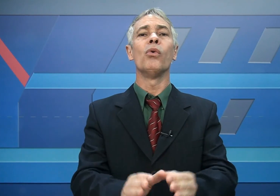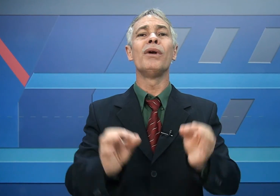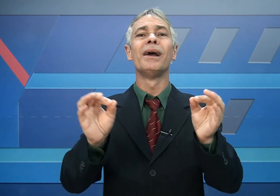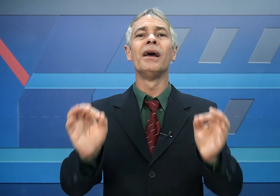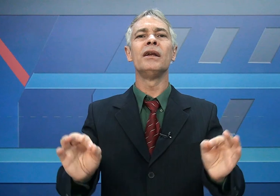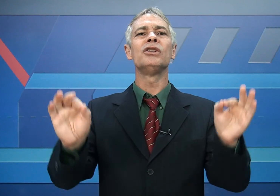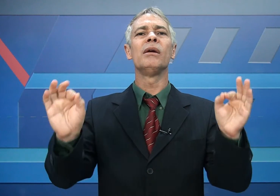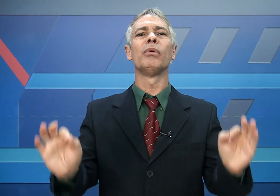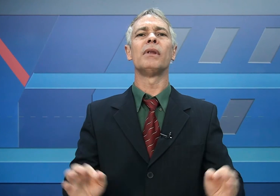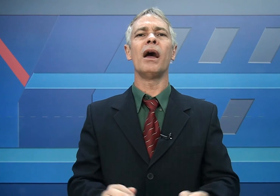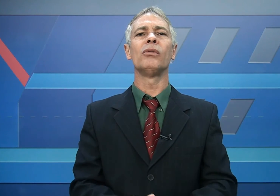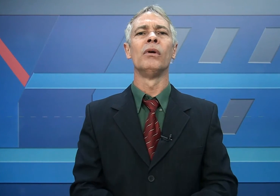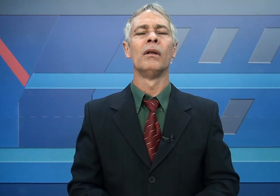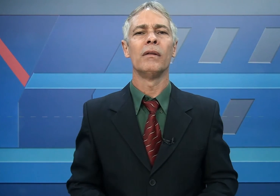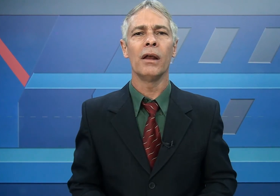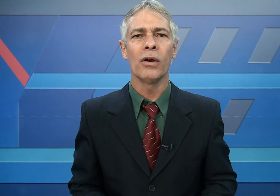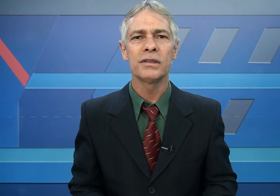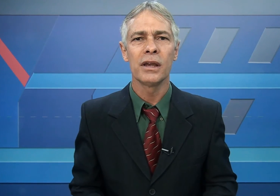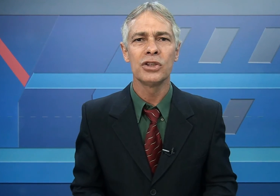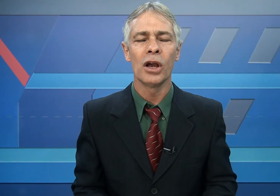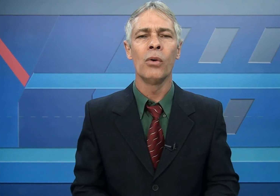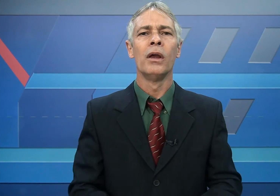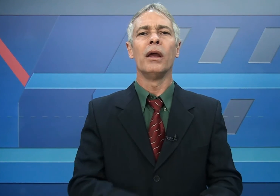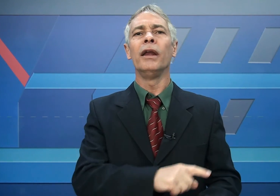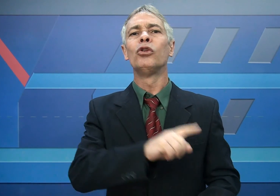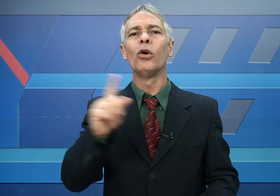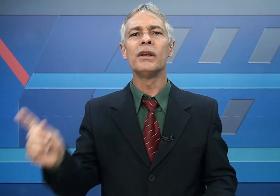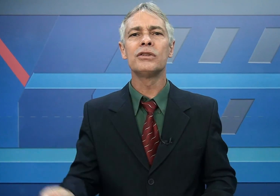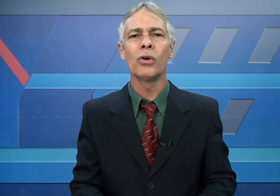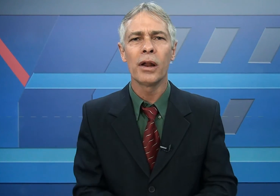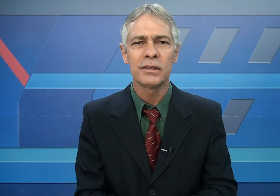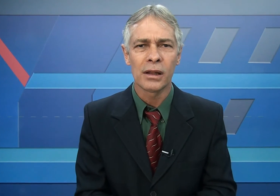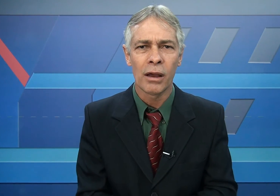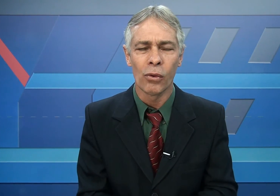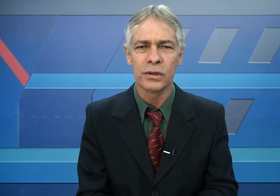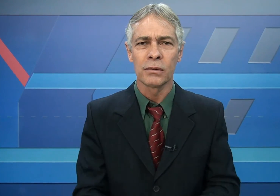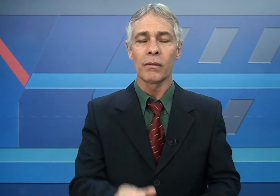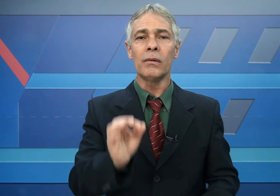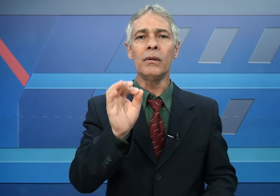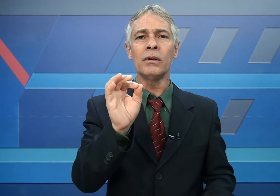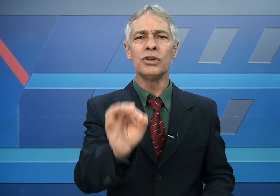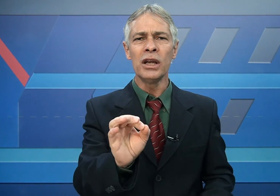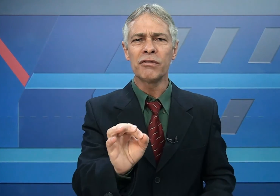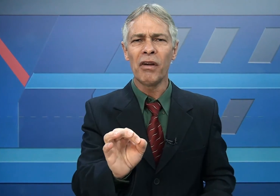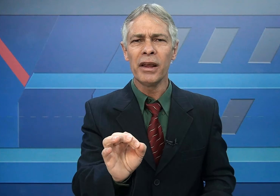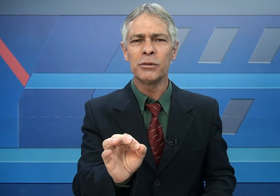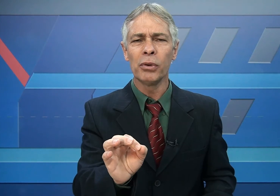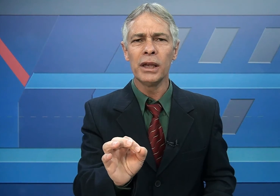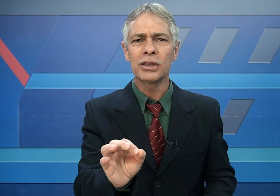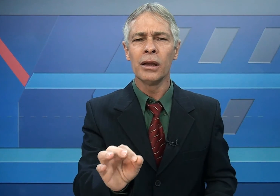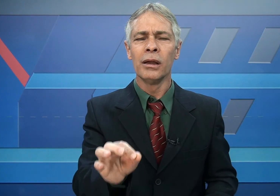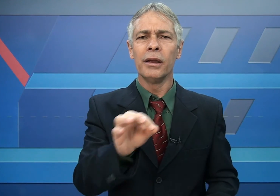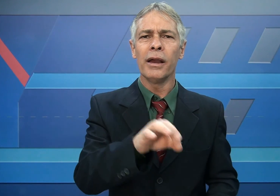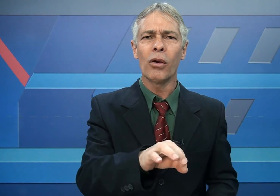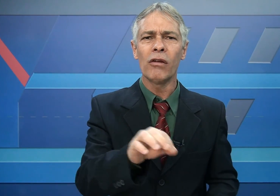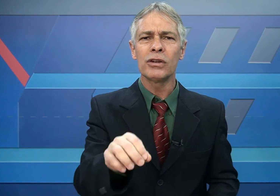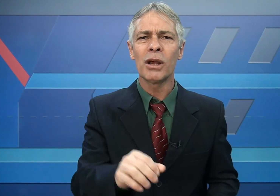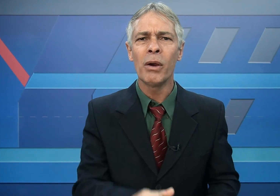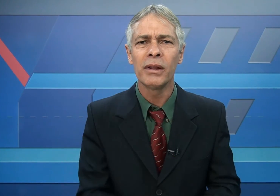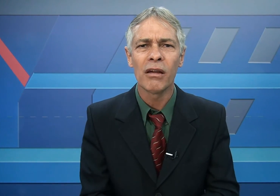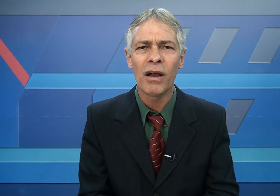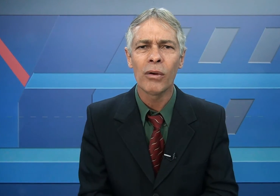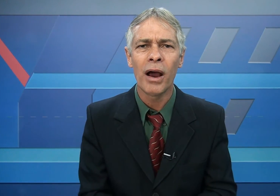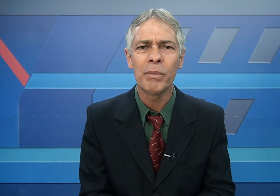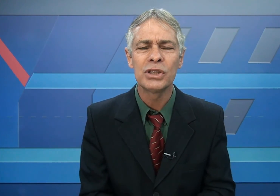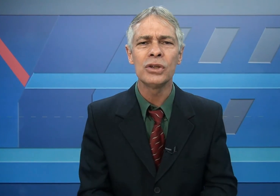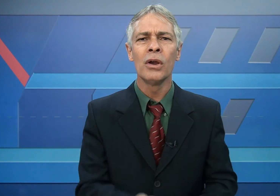Foi o grande deputado da nossa região em toda a história de Sete Lagoas. Gente, falei de política e agora vou chamar